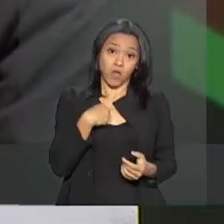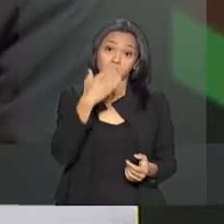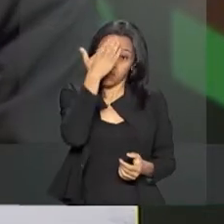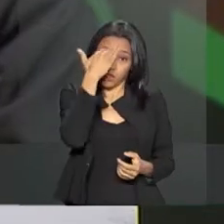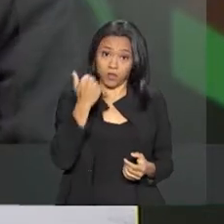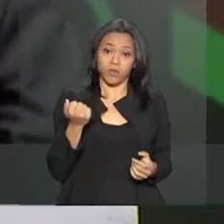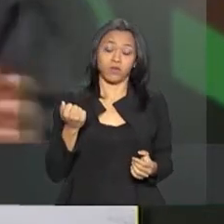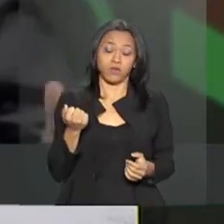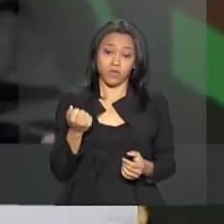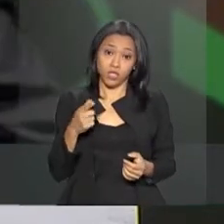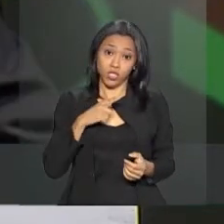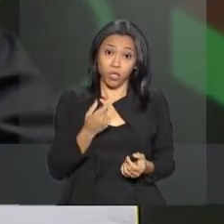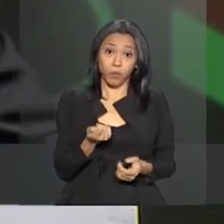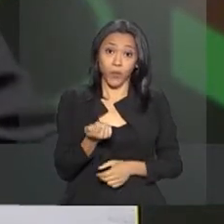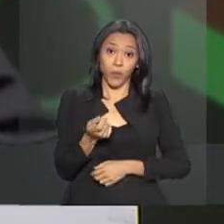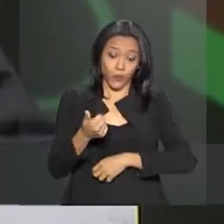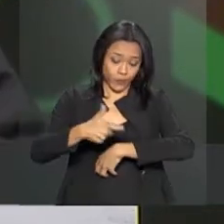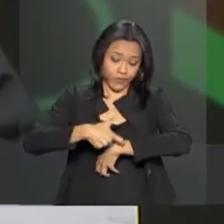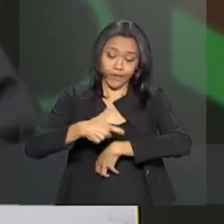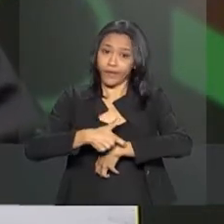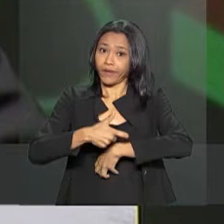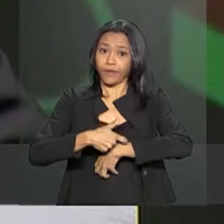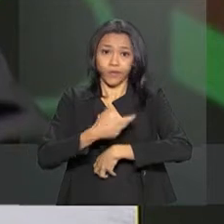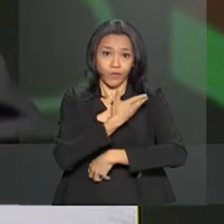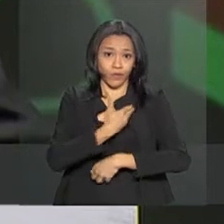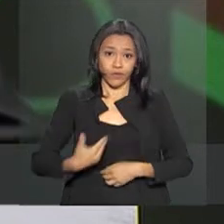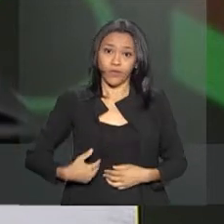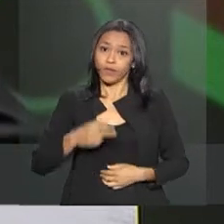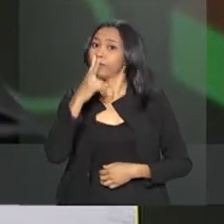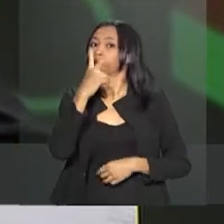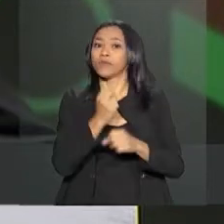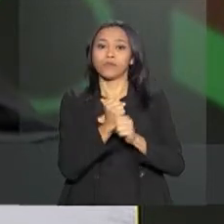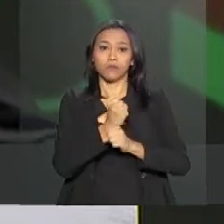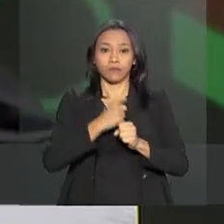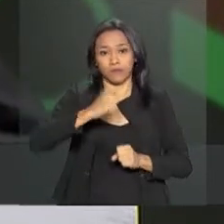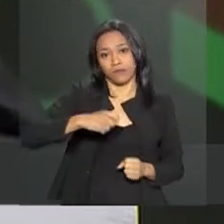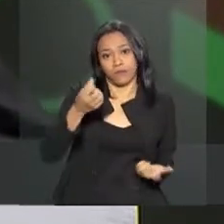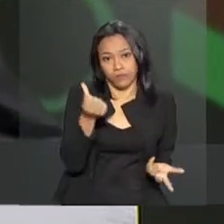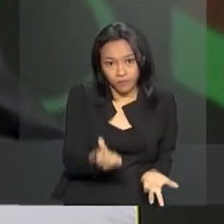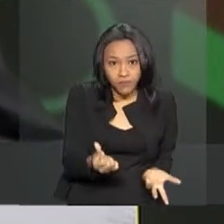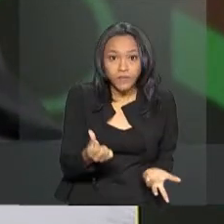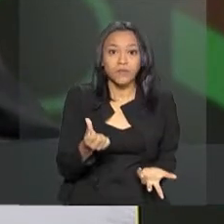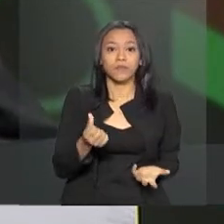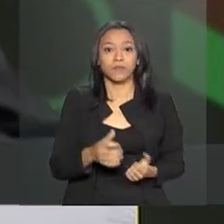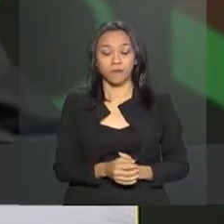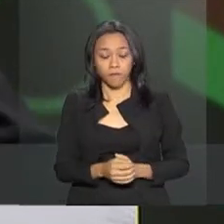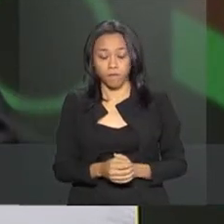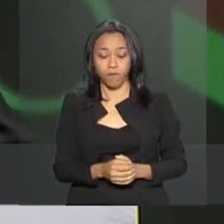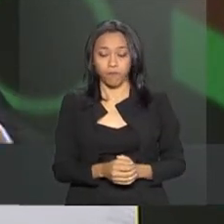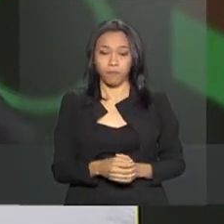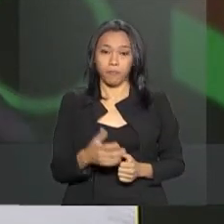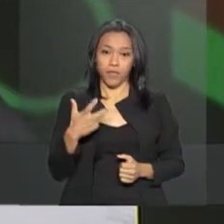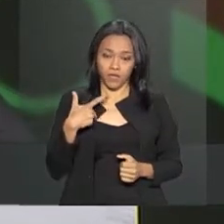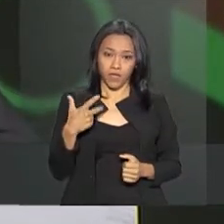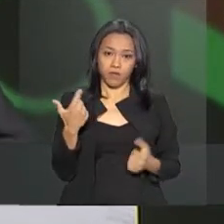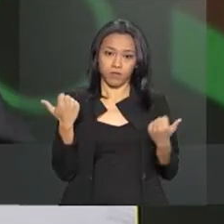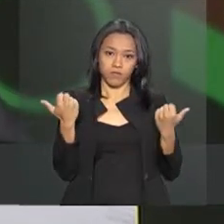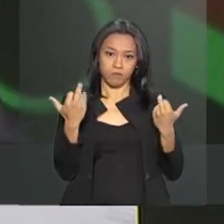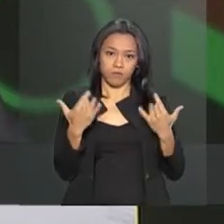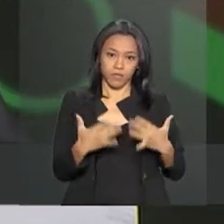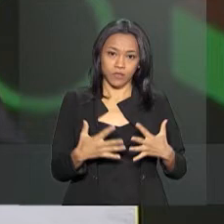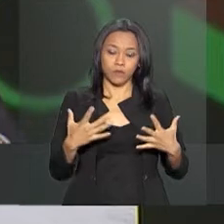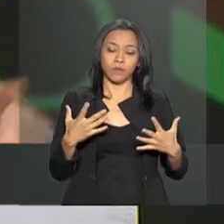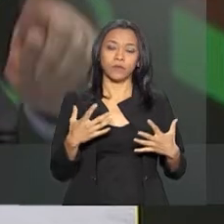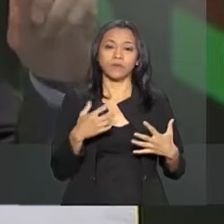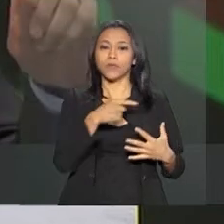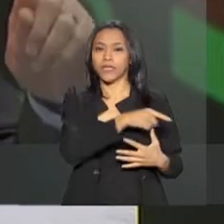tínhamos pouco tempo de governo, dois anos e meio, e o Moreira, aqui eu faço um pequeno corte, o Moreira